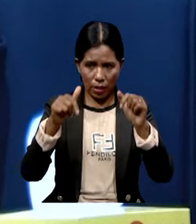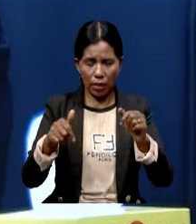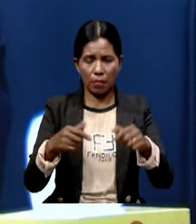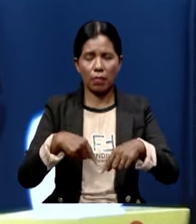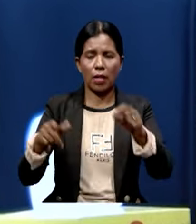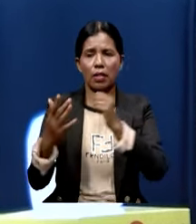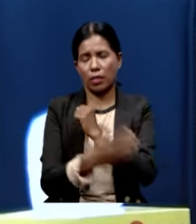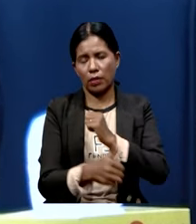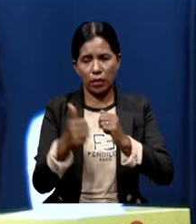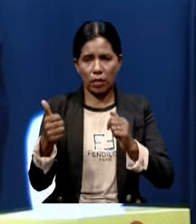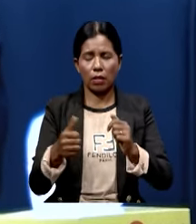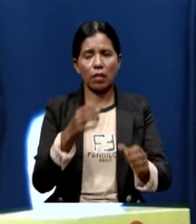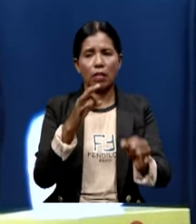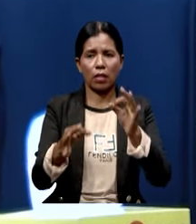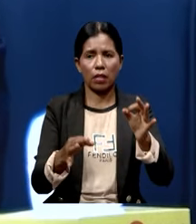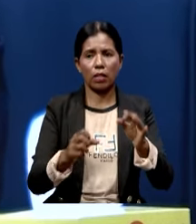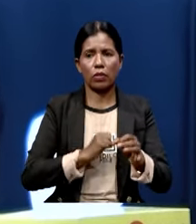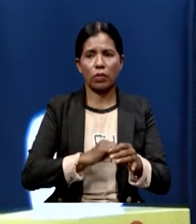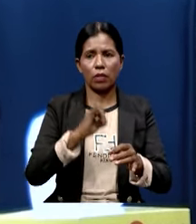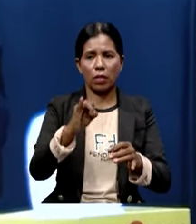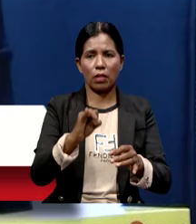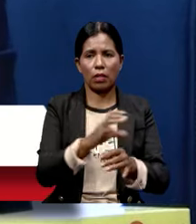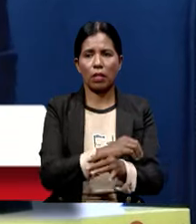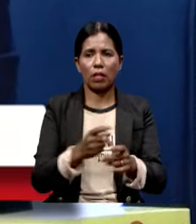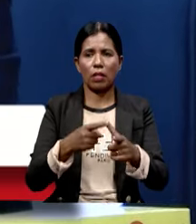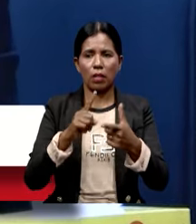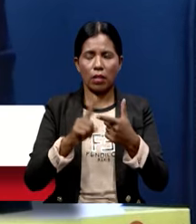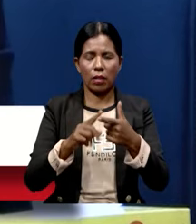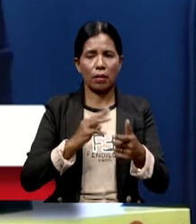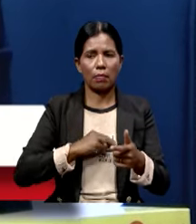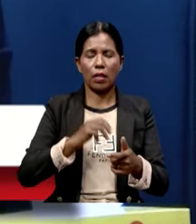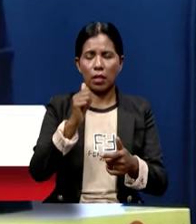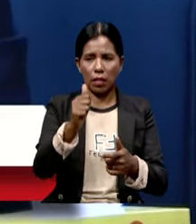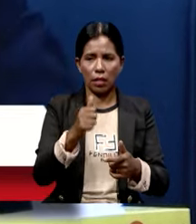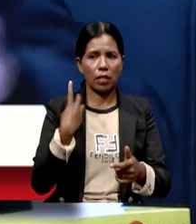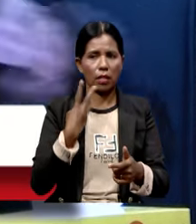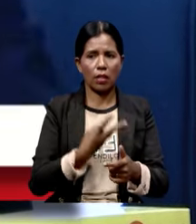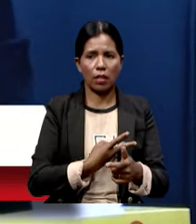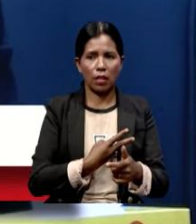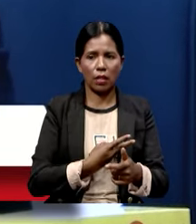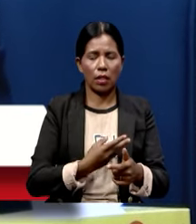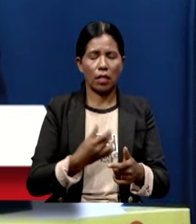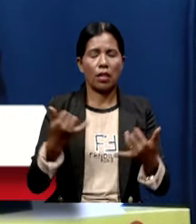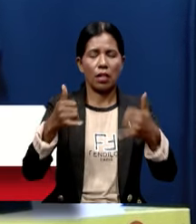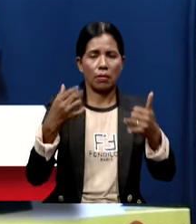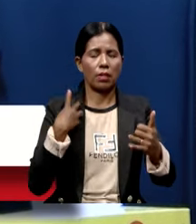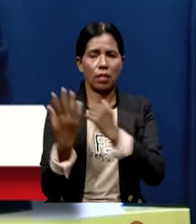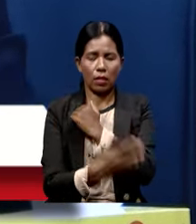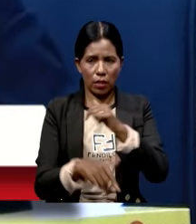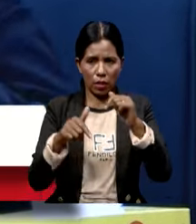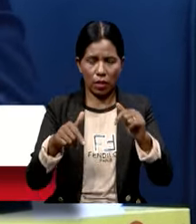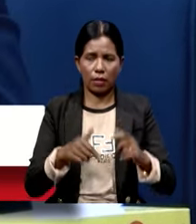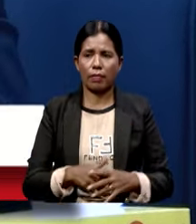kare suai biasen estrangeiro ba baliana ita halima rihet ne railaran de